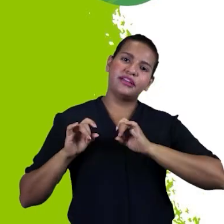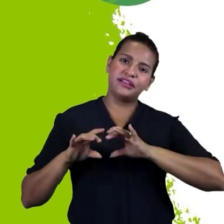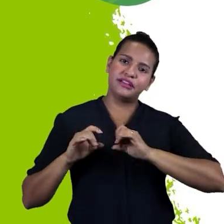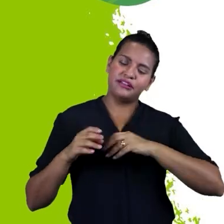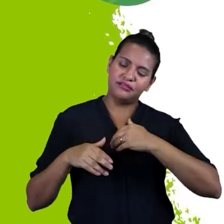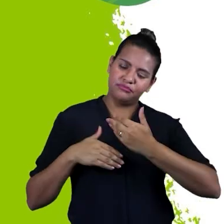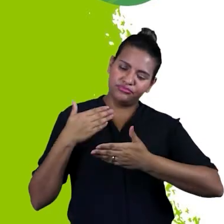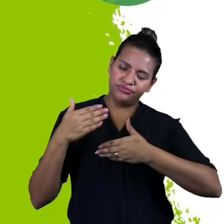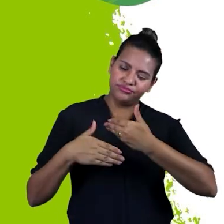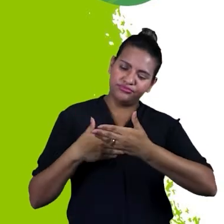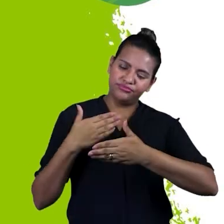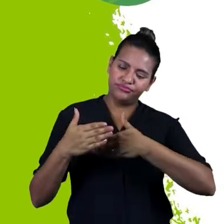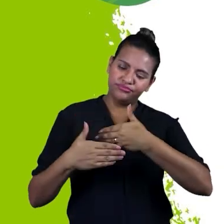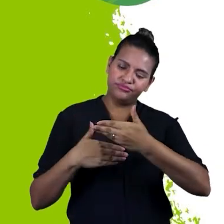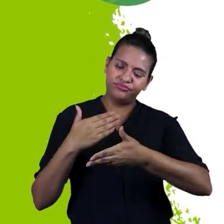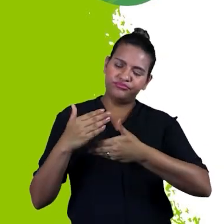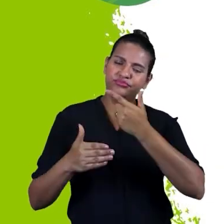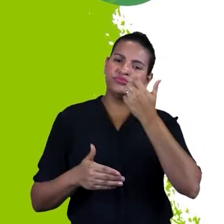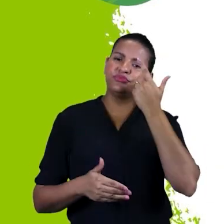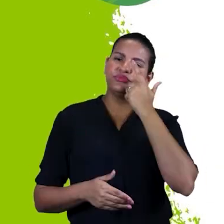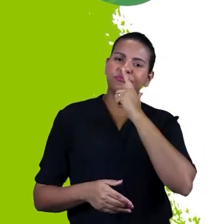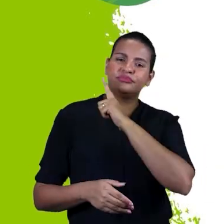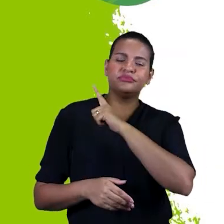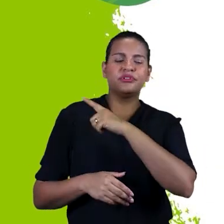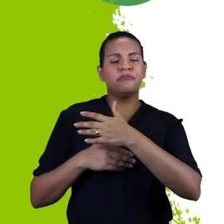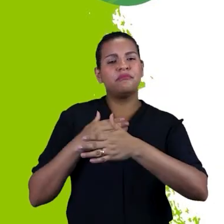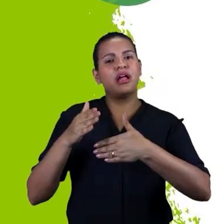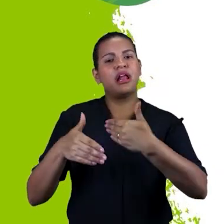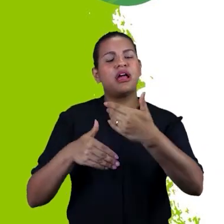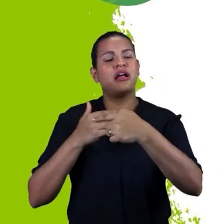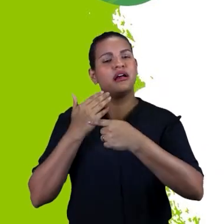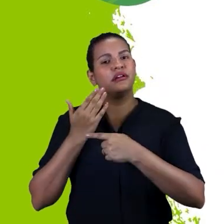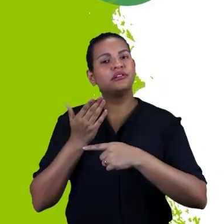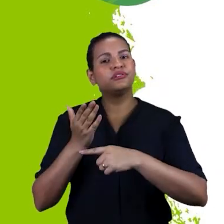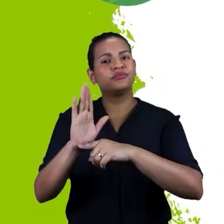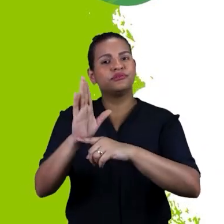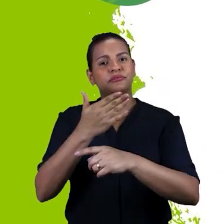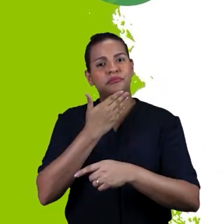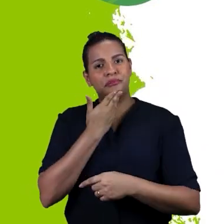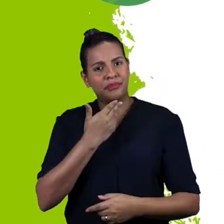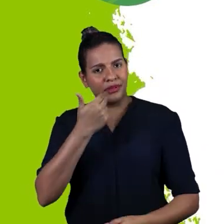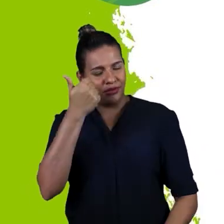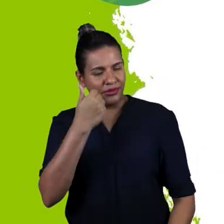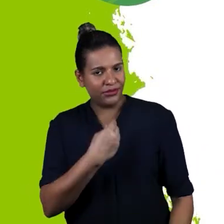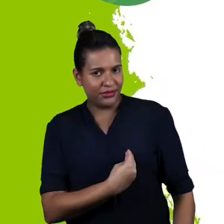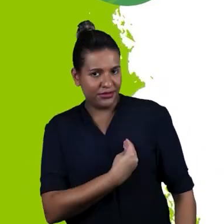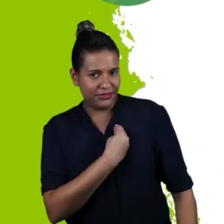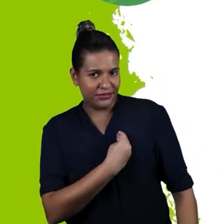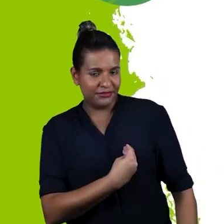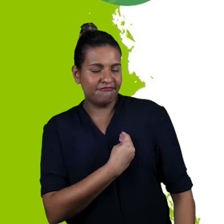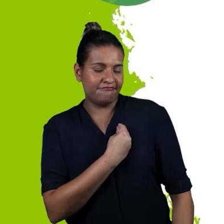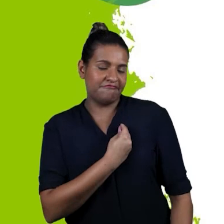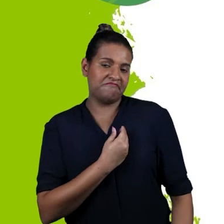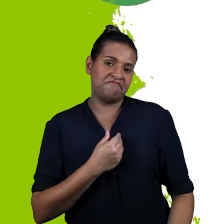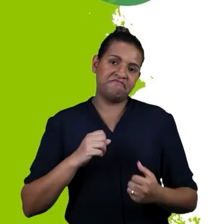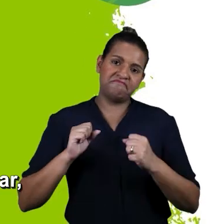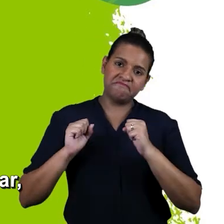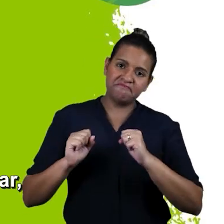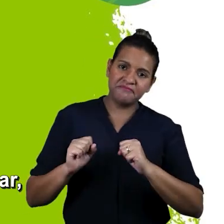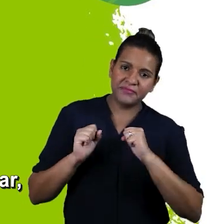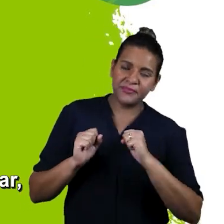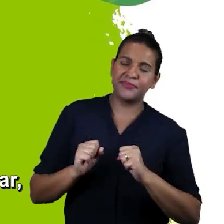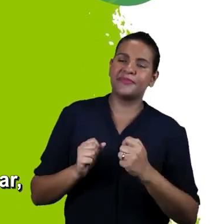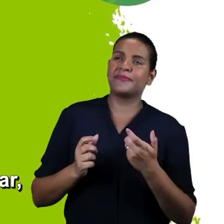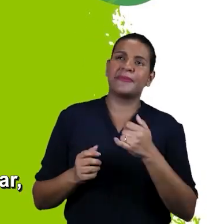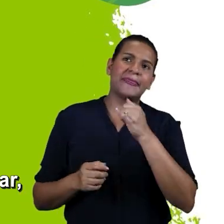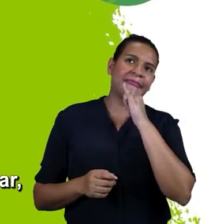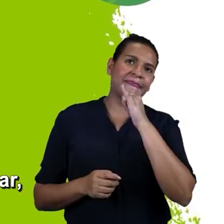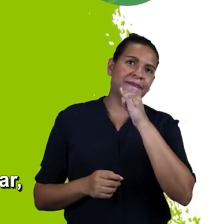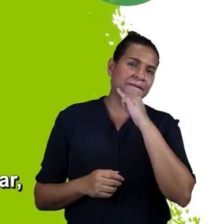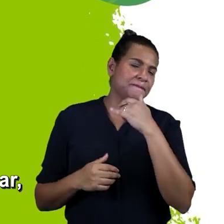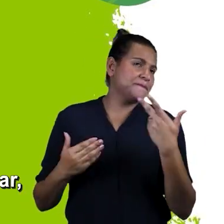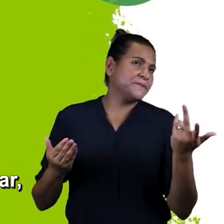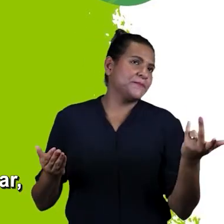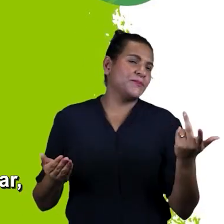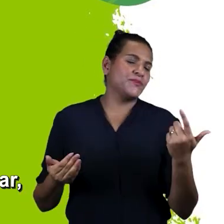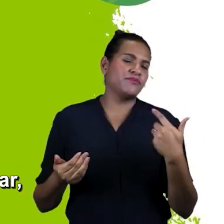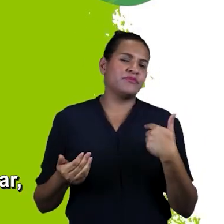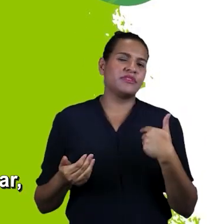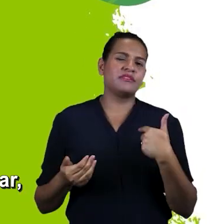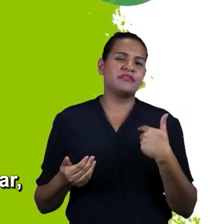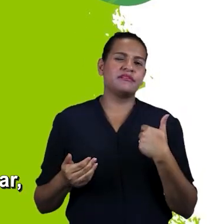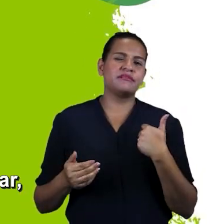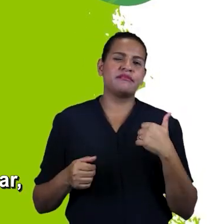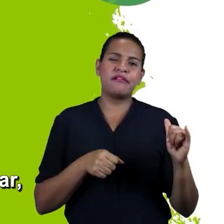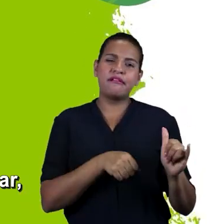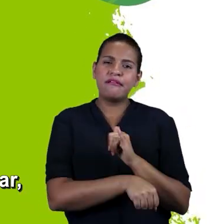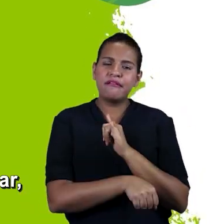é você ter uma técnica que vai fazer com que as pessoas vivam melhor, desde uma técnica